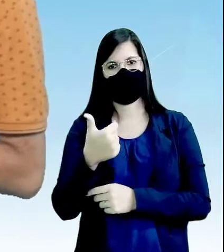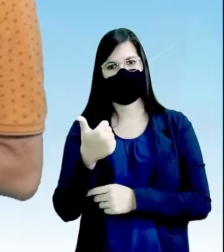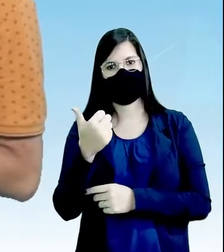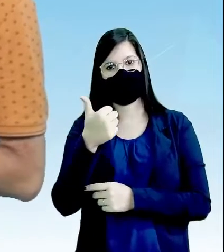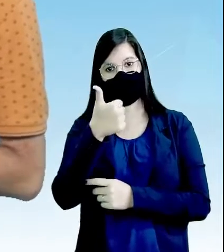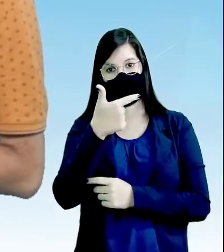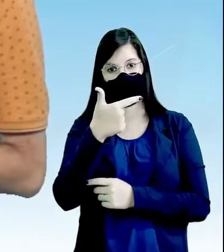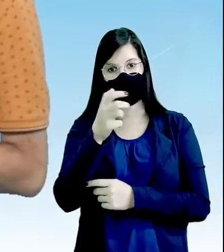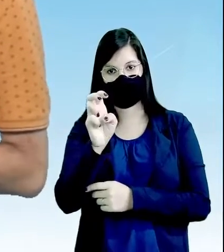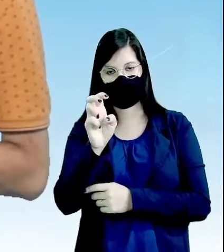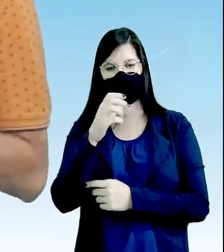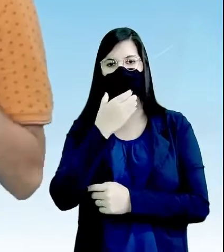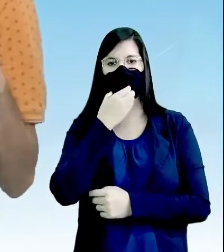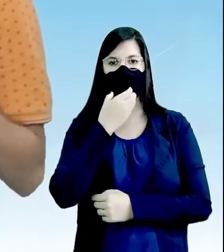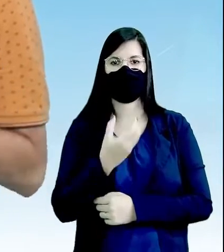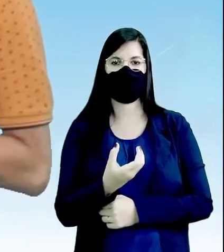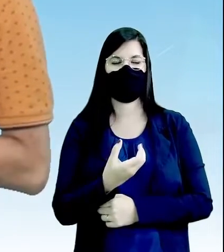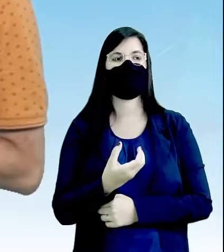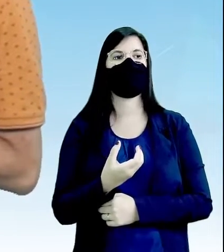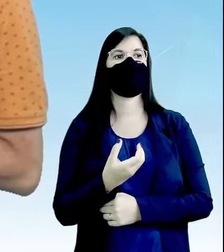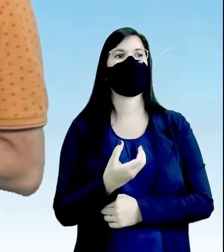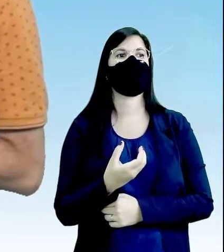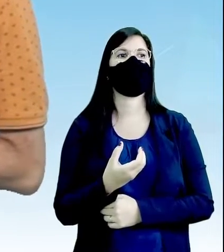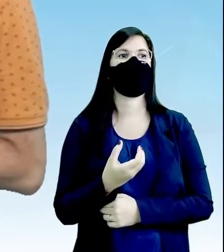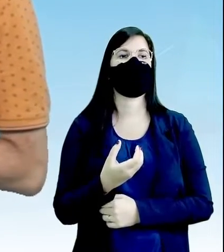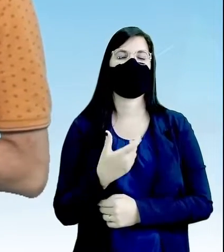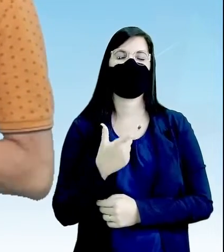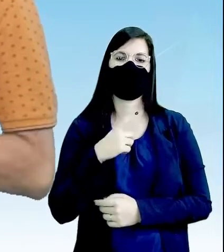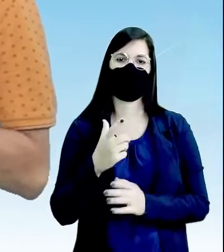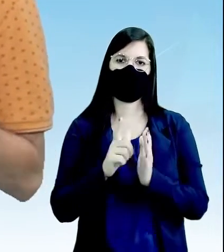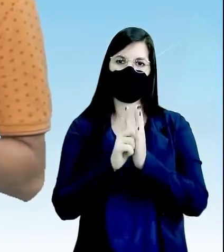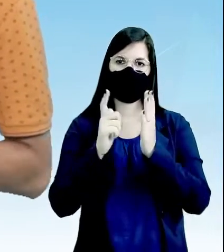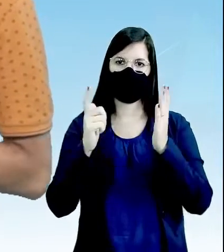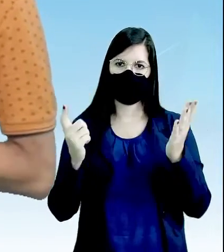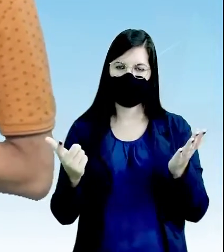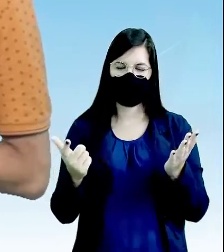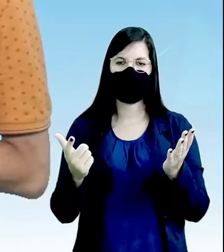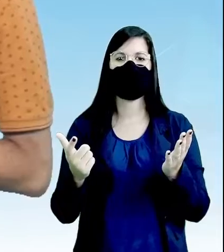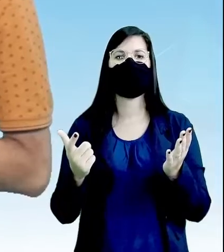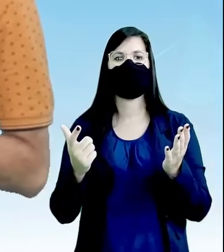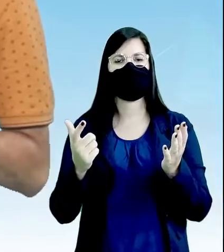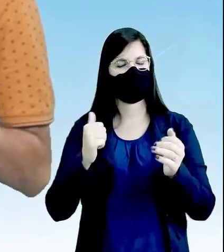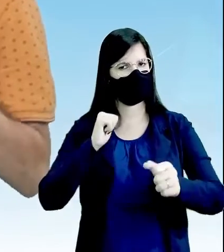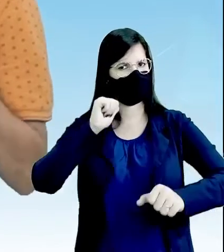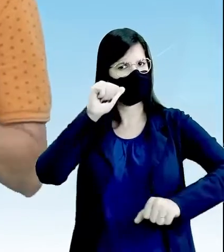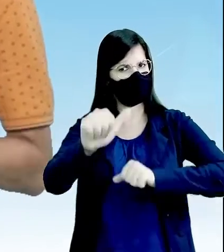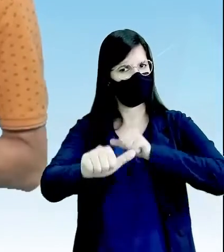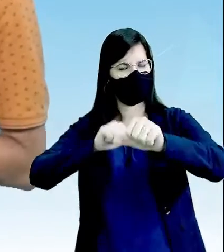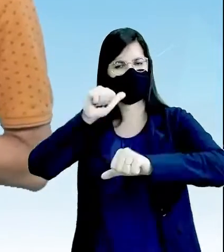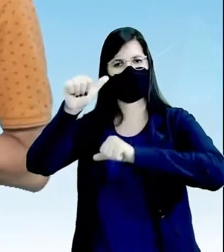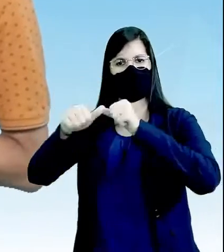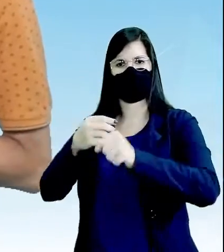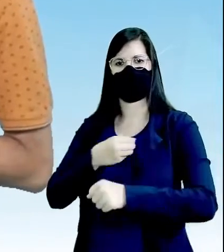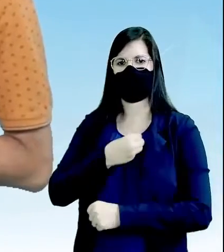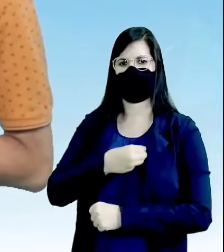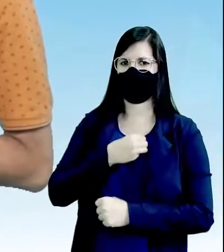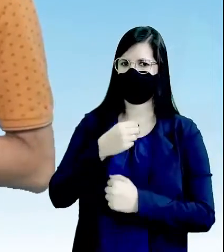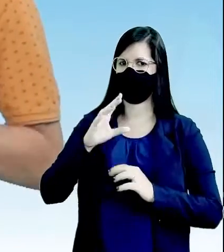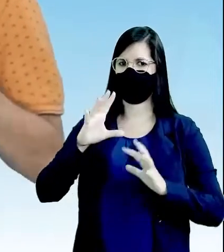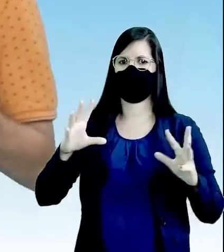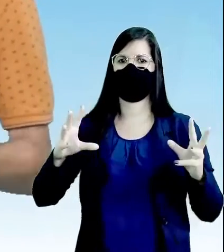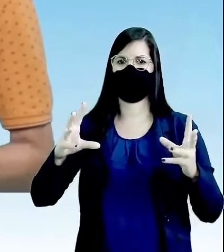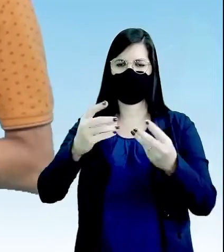de 1823, quando esse jornal era um jornal revolucionário, por meio do qual